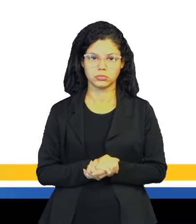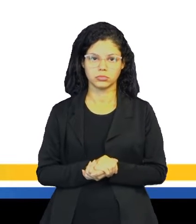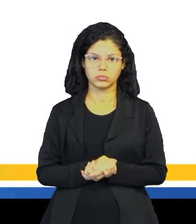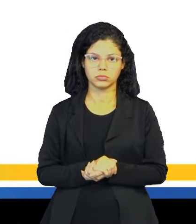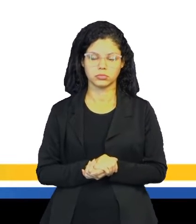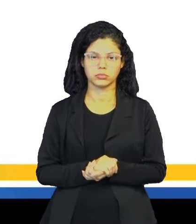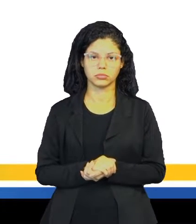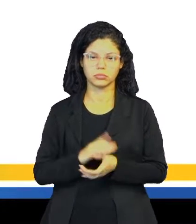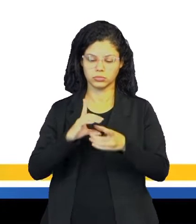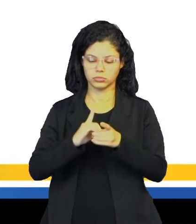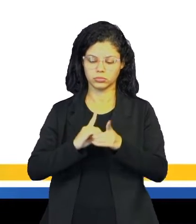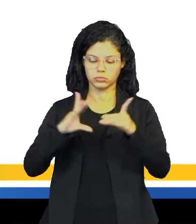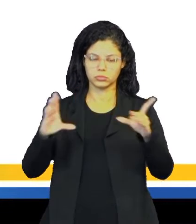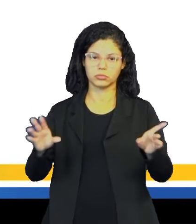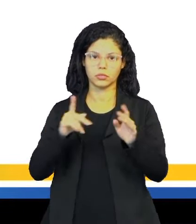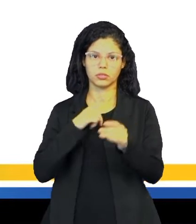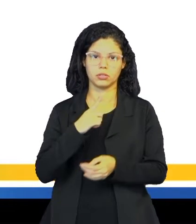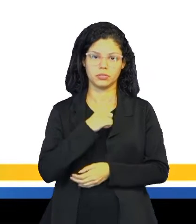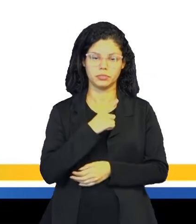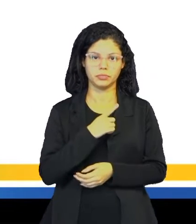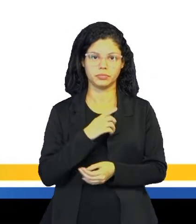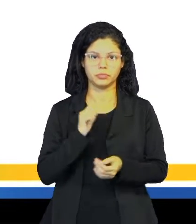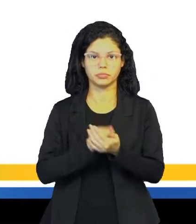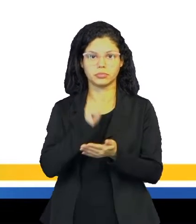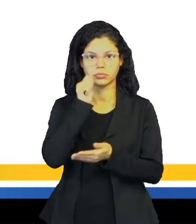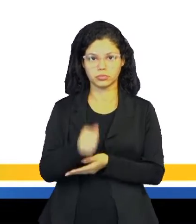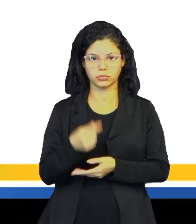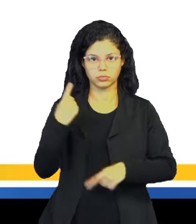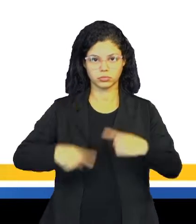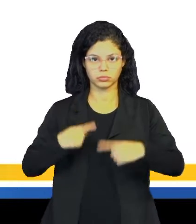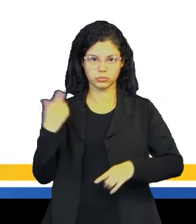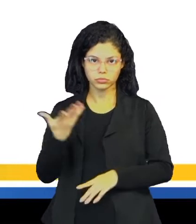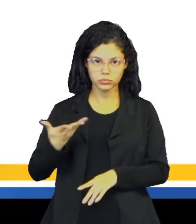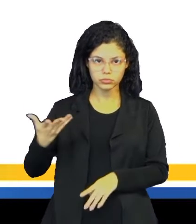A democracia, que é um regime político baseado,